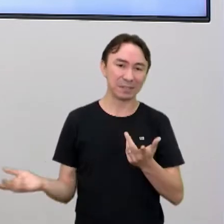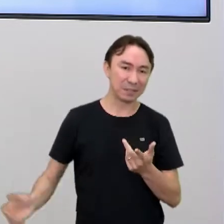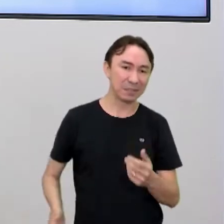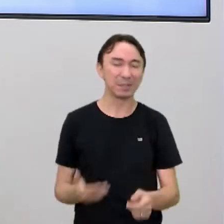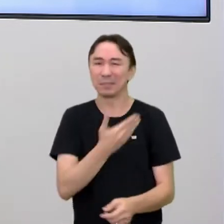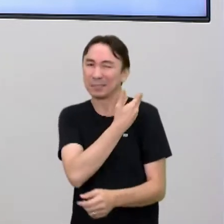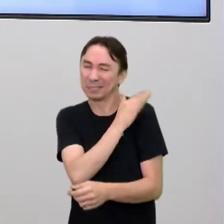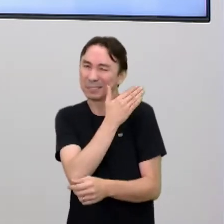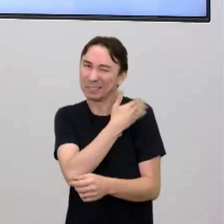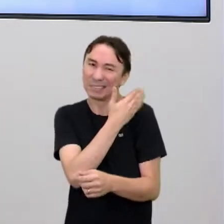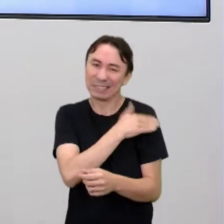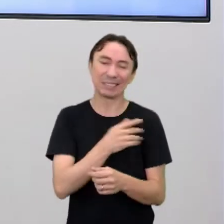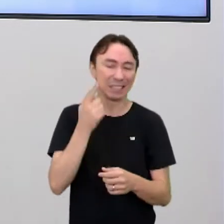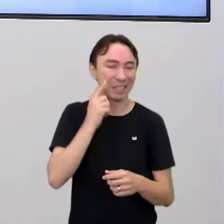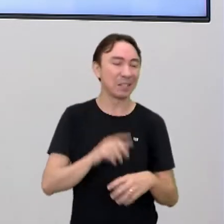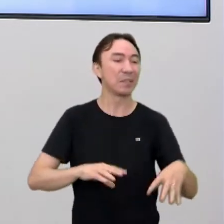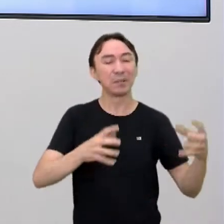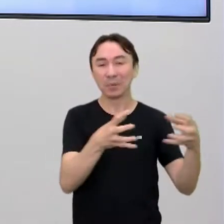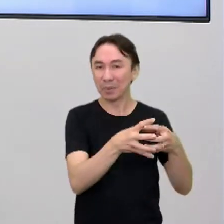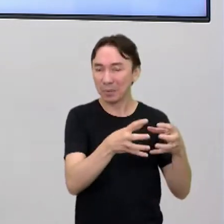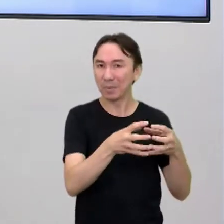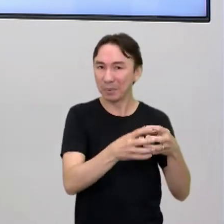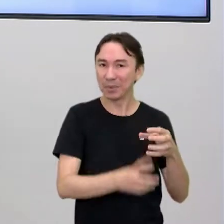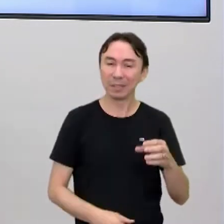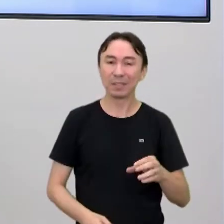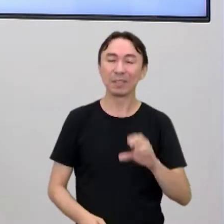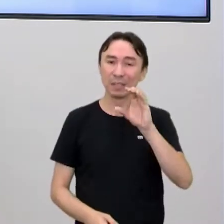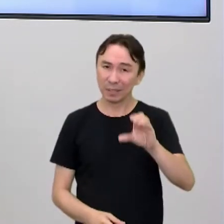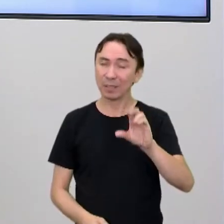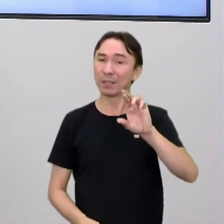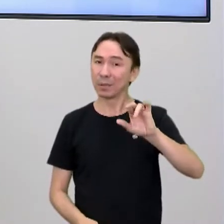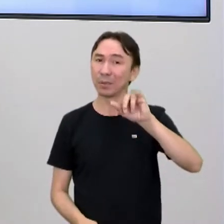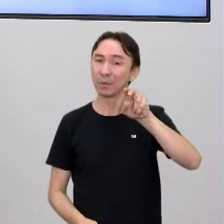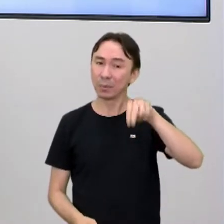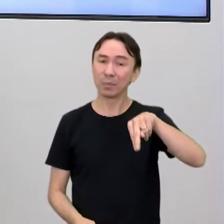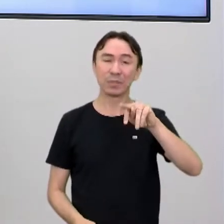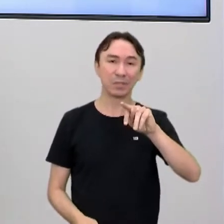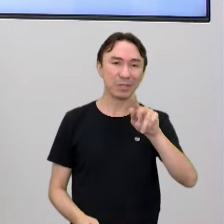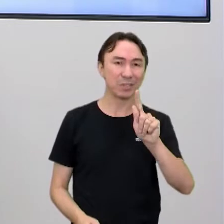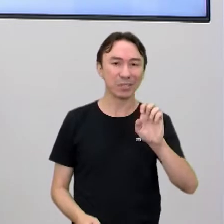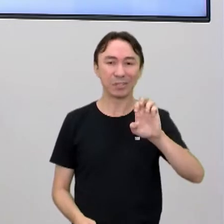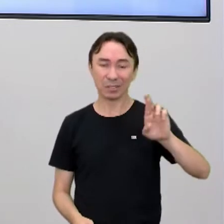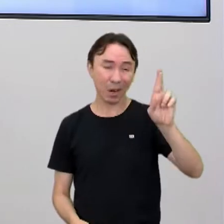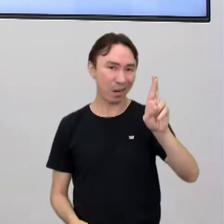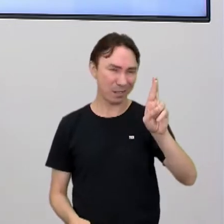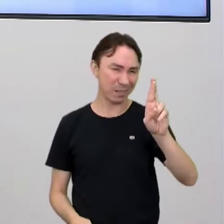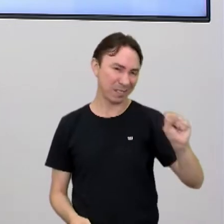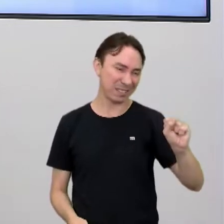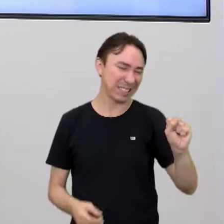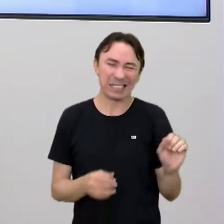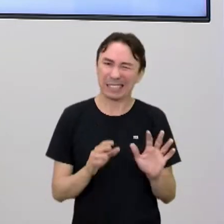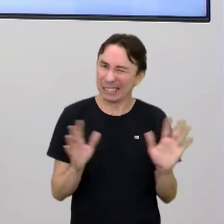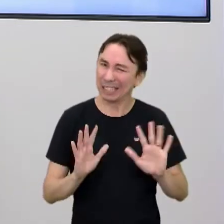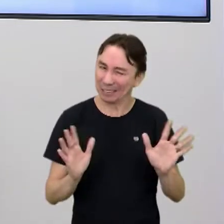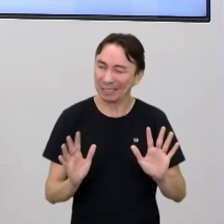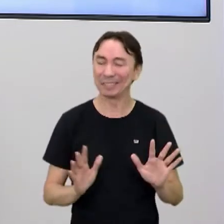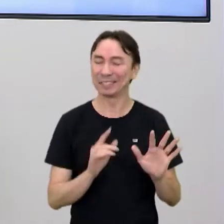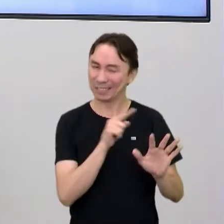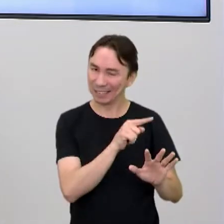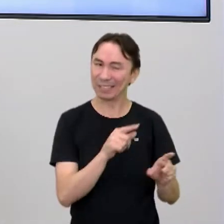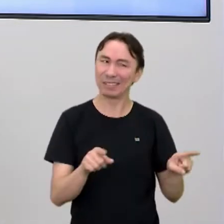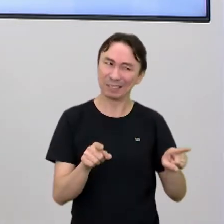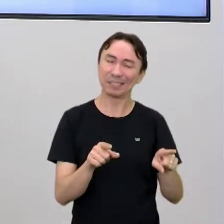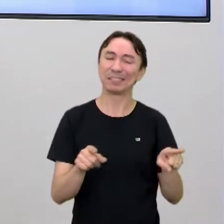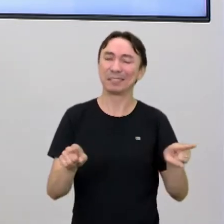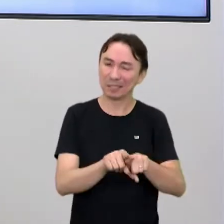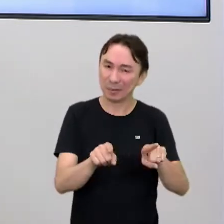os cringes. Os cringes também já nasceram nesse cenário de superconexão,